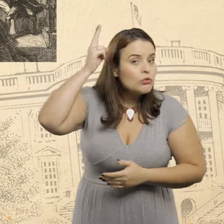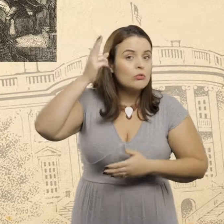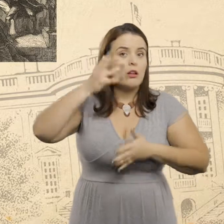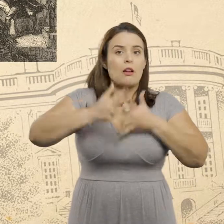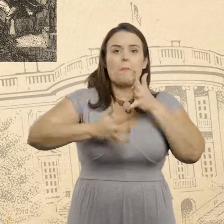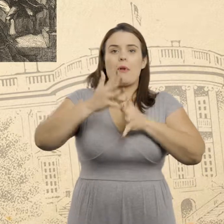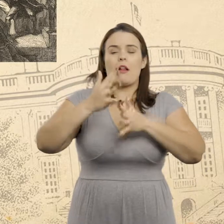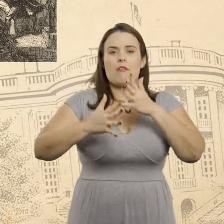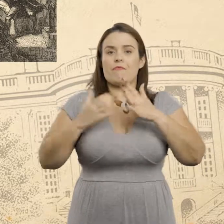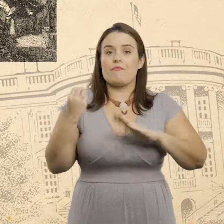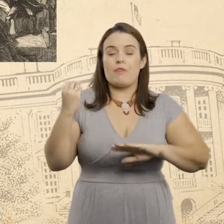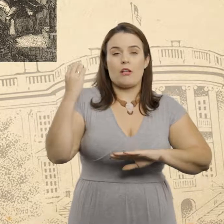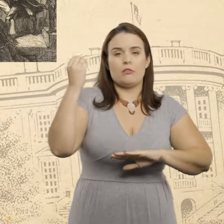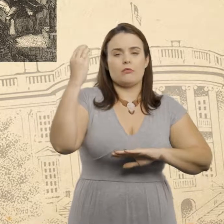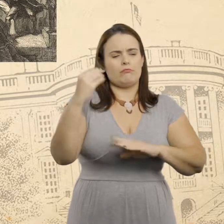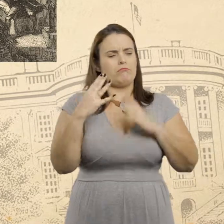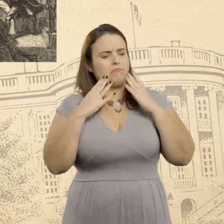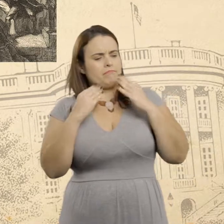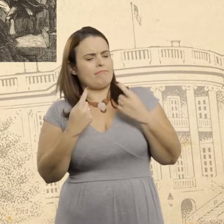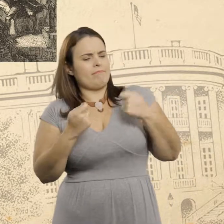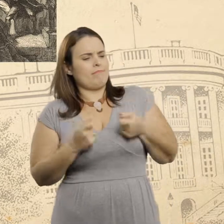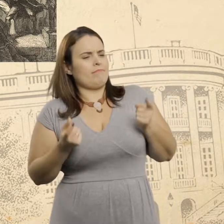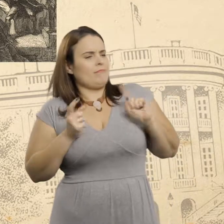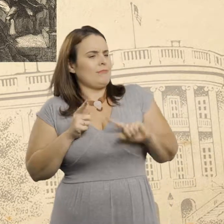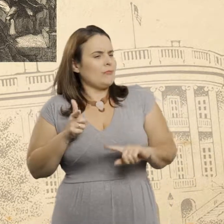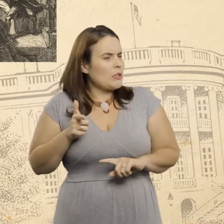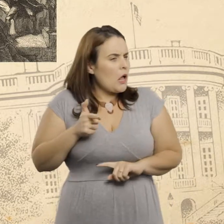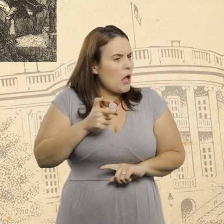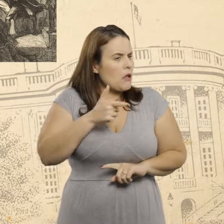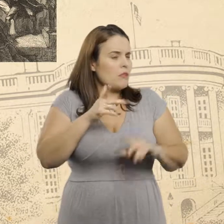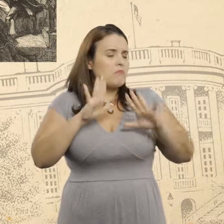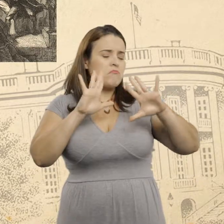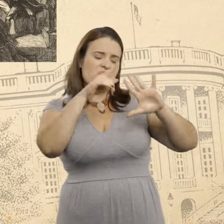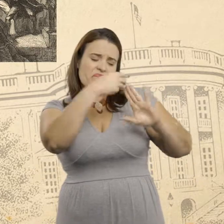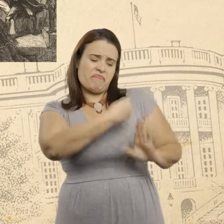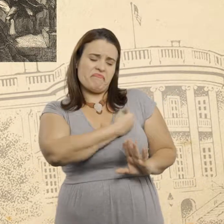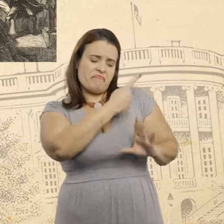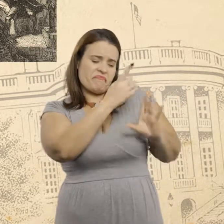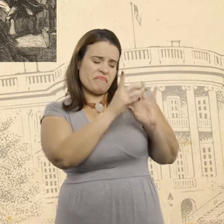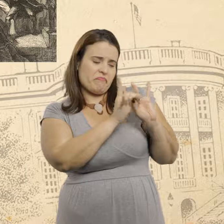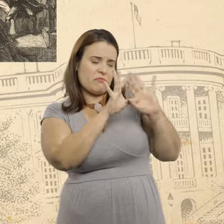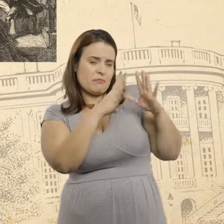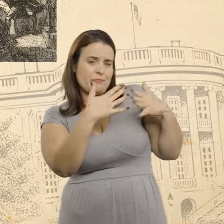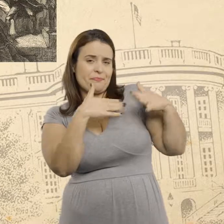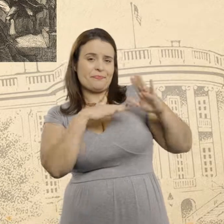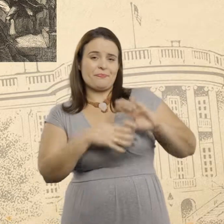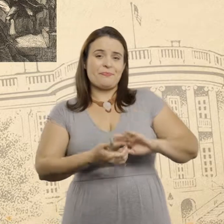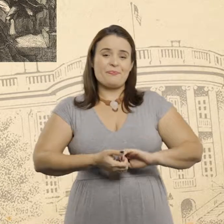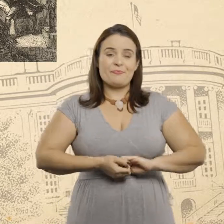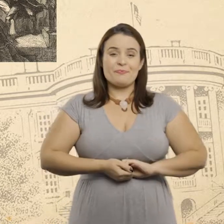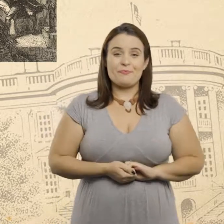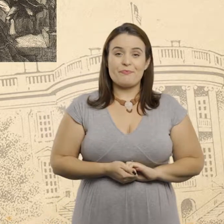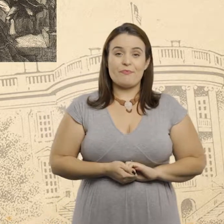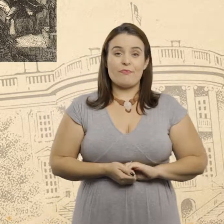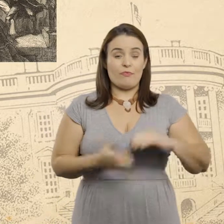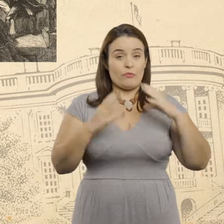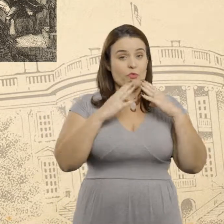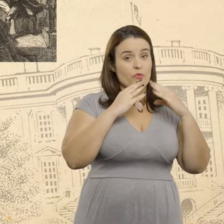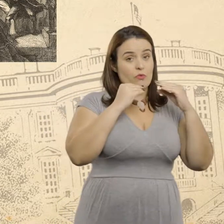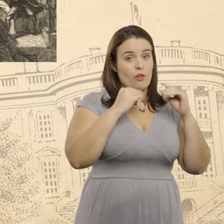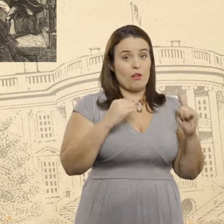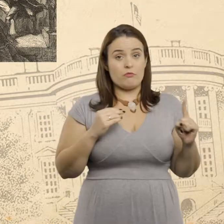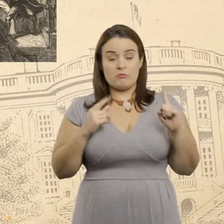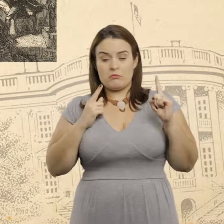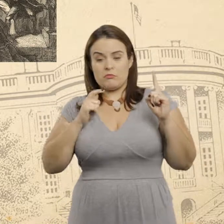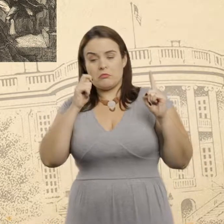viagem. O Sr. Fogg disse que eles não precisavam de armas, mas que Passepartout poderia fazer o que quisesse. O Sr. Fogg